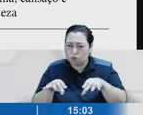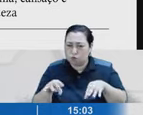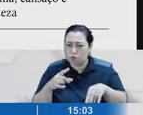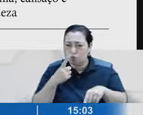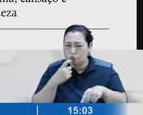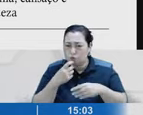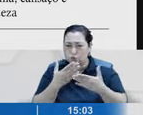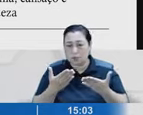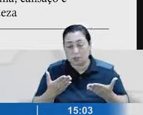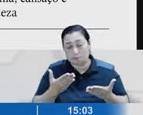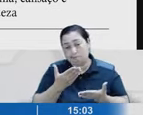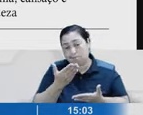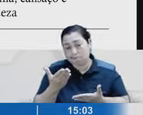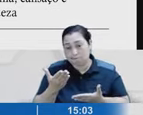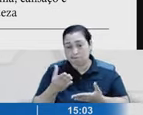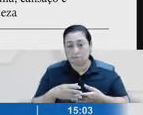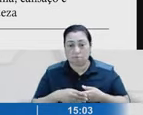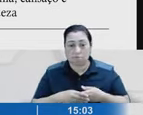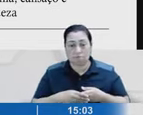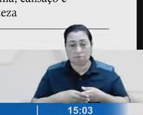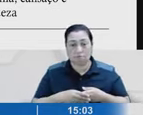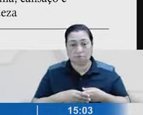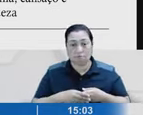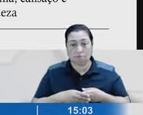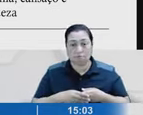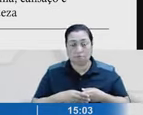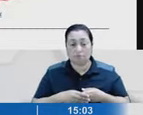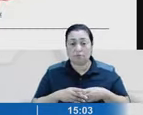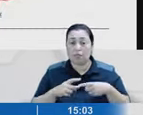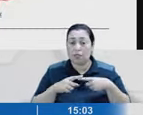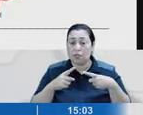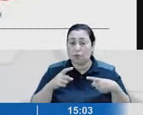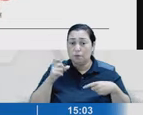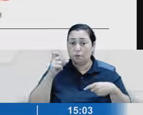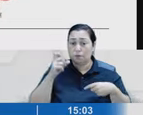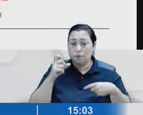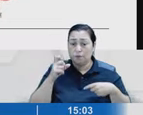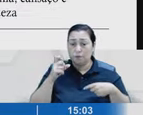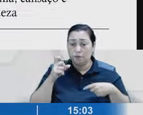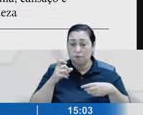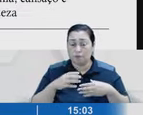mostrar com sangue vivo nas fezes, né? Mais difícil,